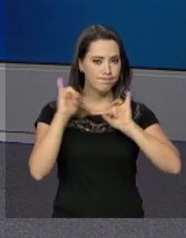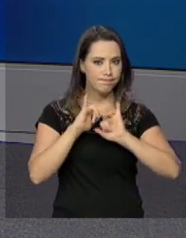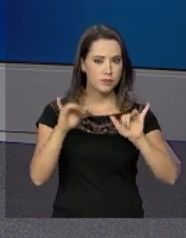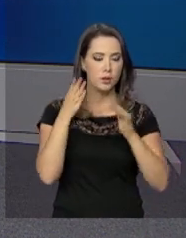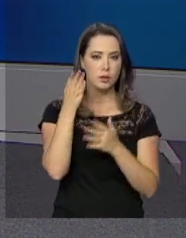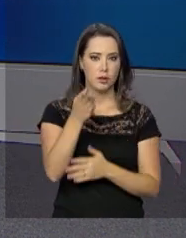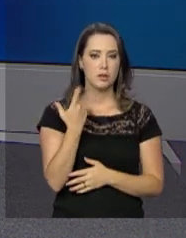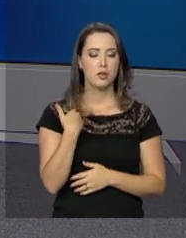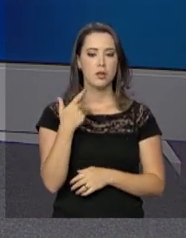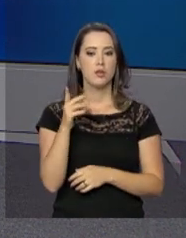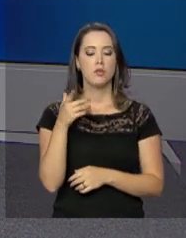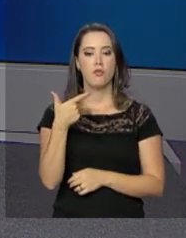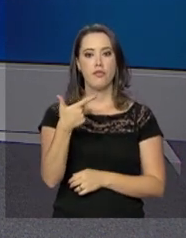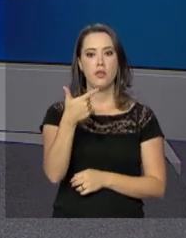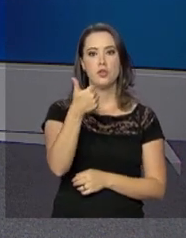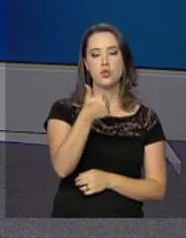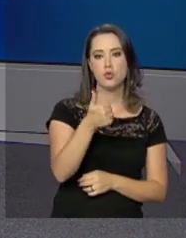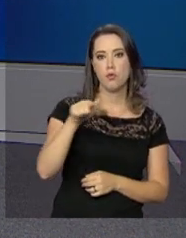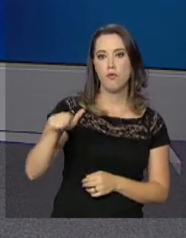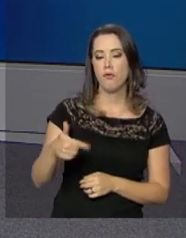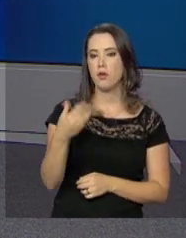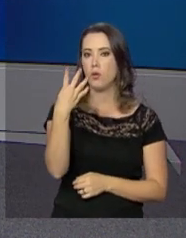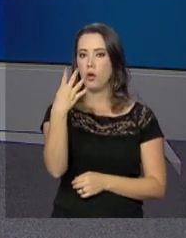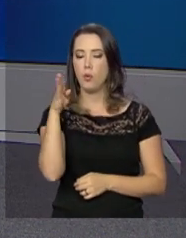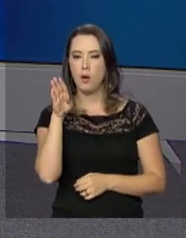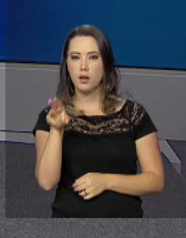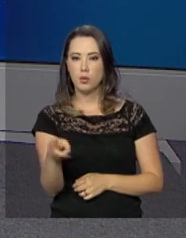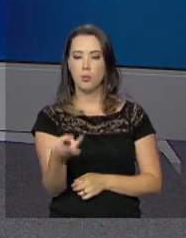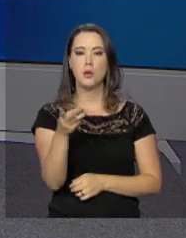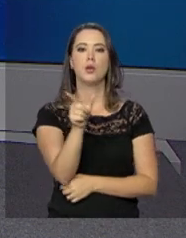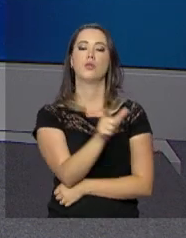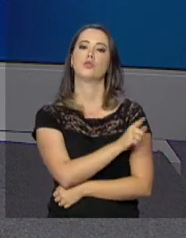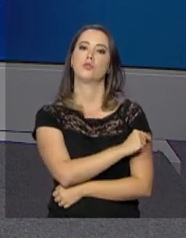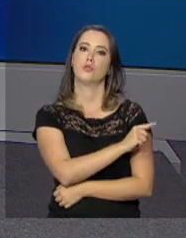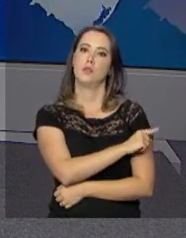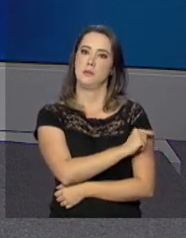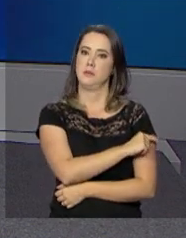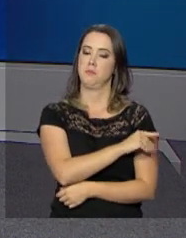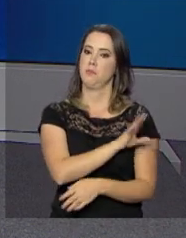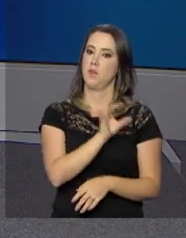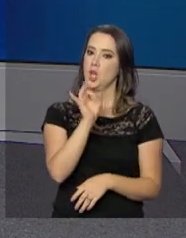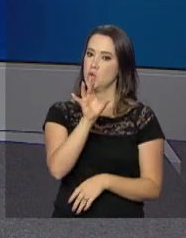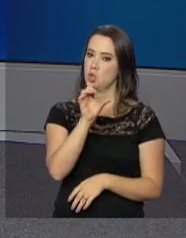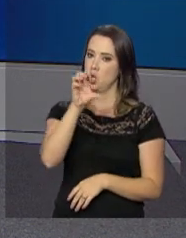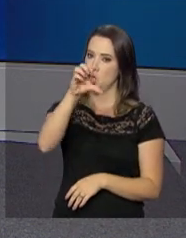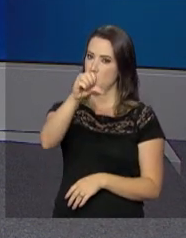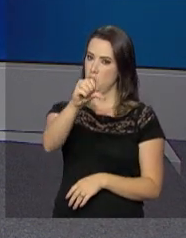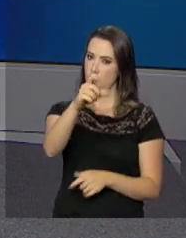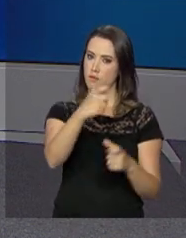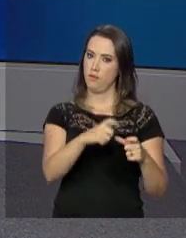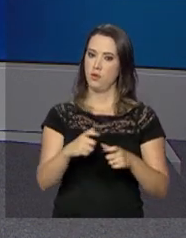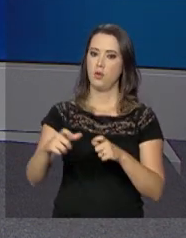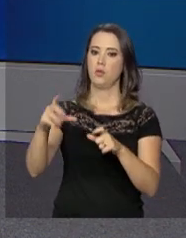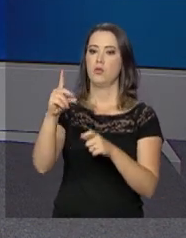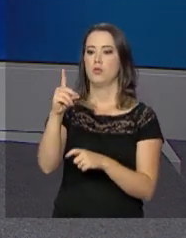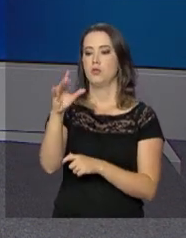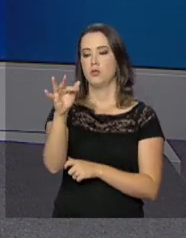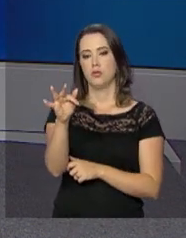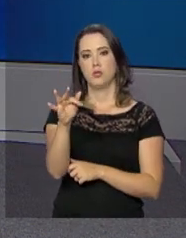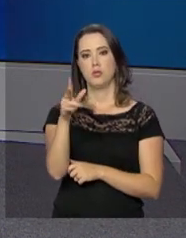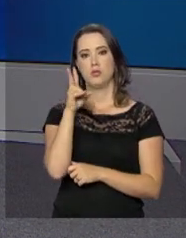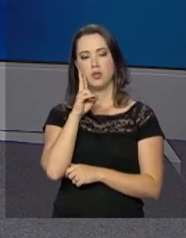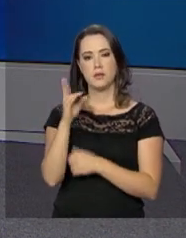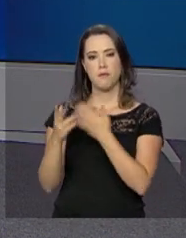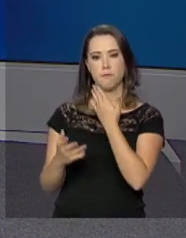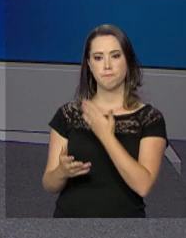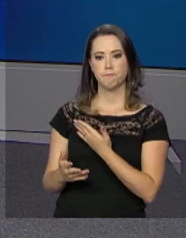foram aplicados 21,4 milhões de doses. Apenas 9 estados e o Distrito Federal, indicados